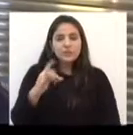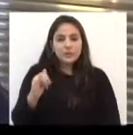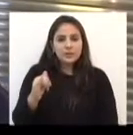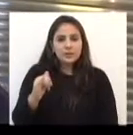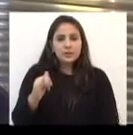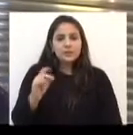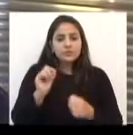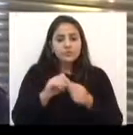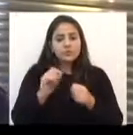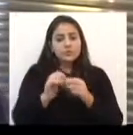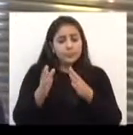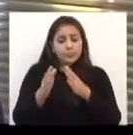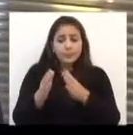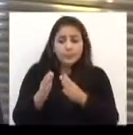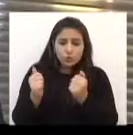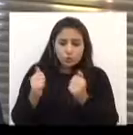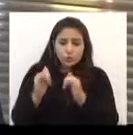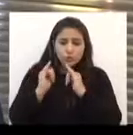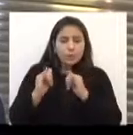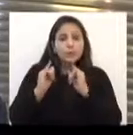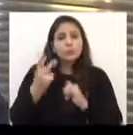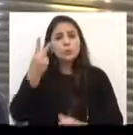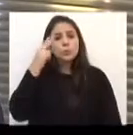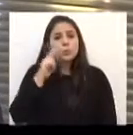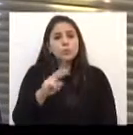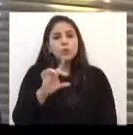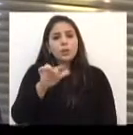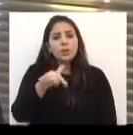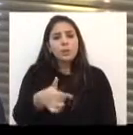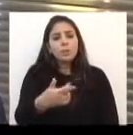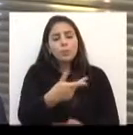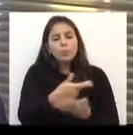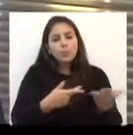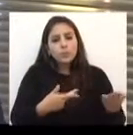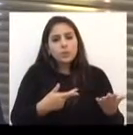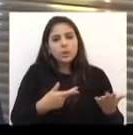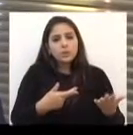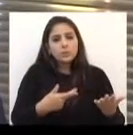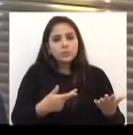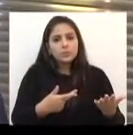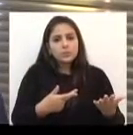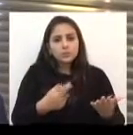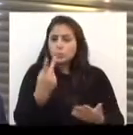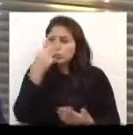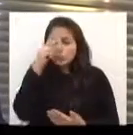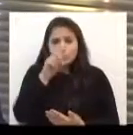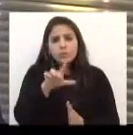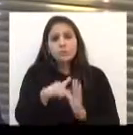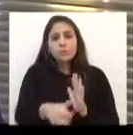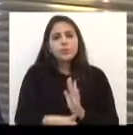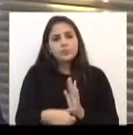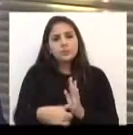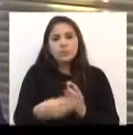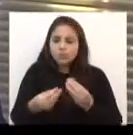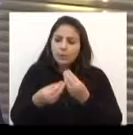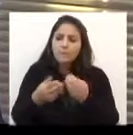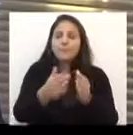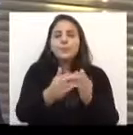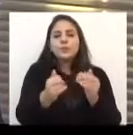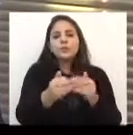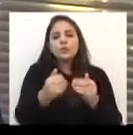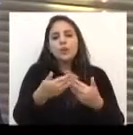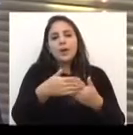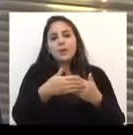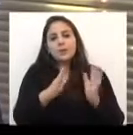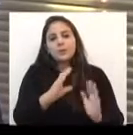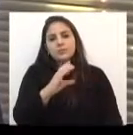pedido de informação e 2 dias após ter protocolado o pedido de informação na casa, ele encaminhou o requerimento de abertura